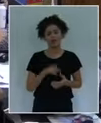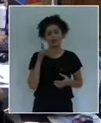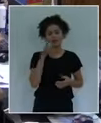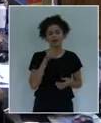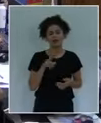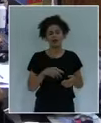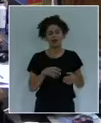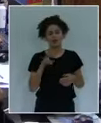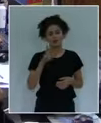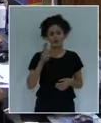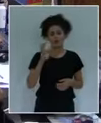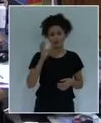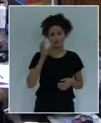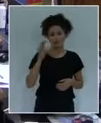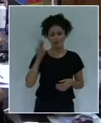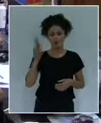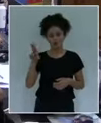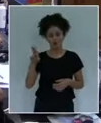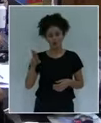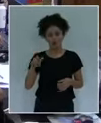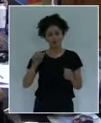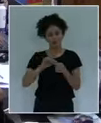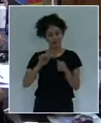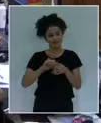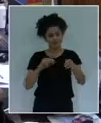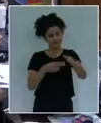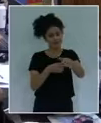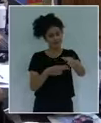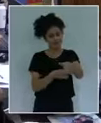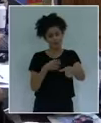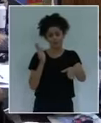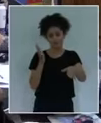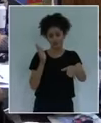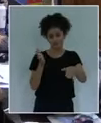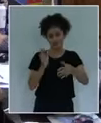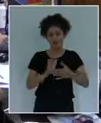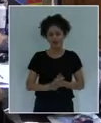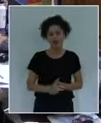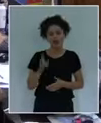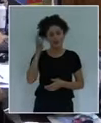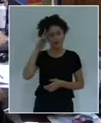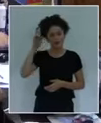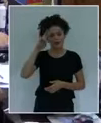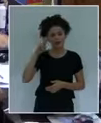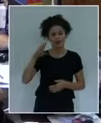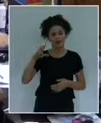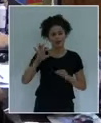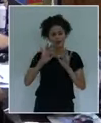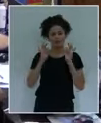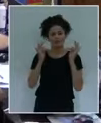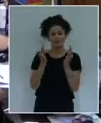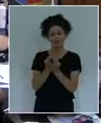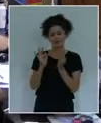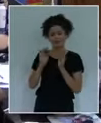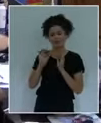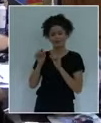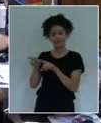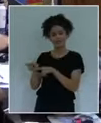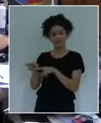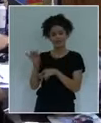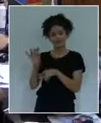já recuperou, inclusive uma pessoa, 4 famílias ficou ilhada lá, não tinha jeito de retornar, já recuperou também. Então é o seguinte, isso